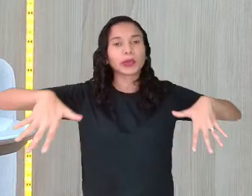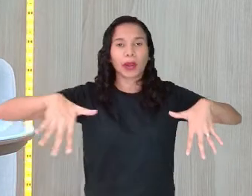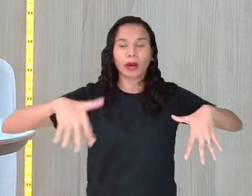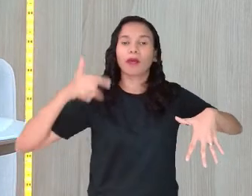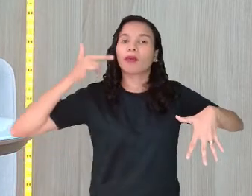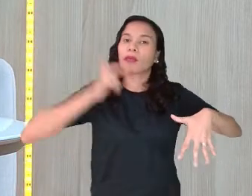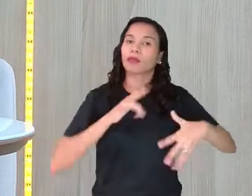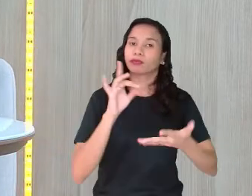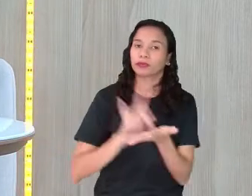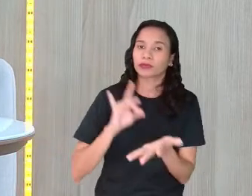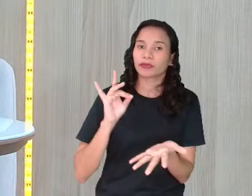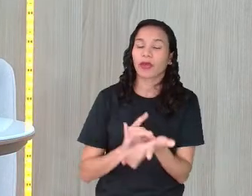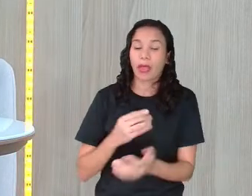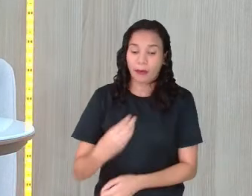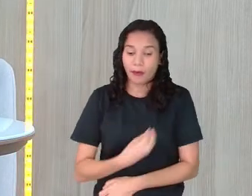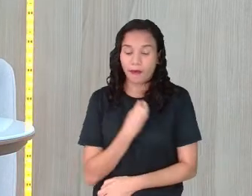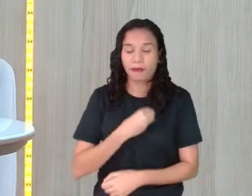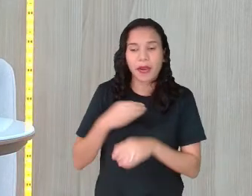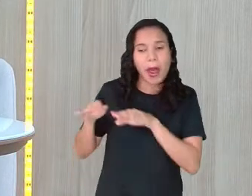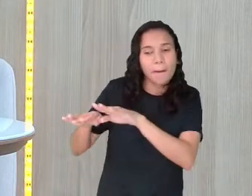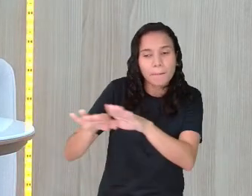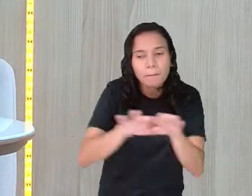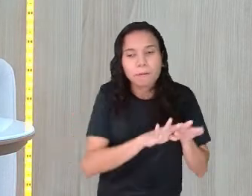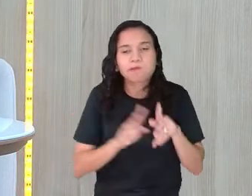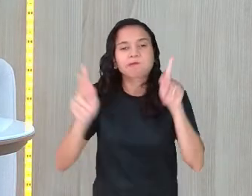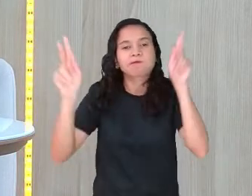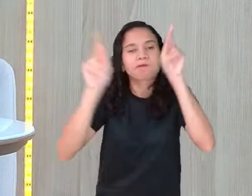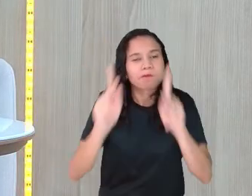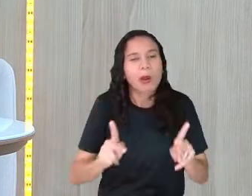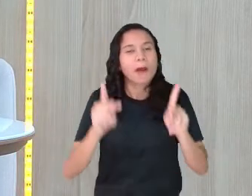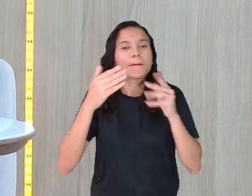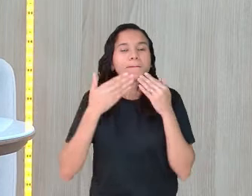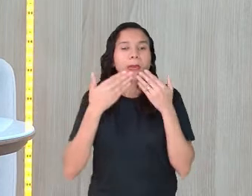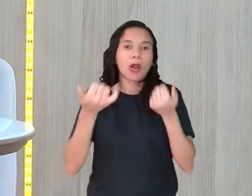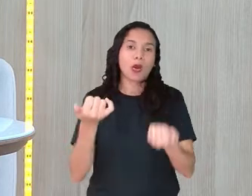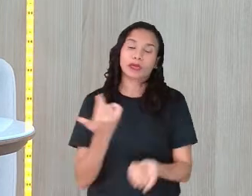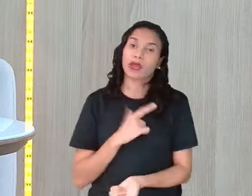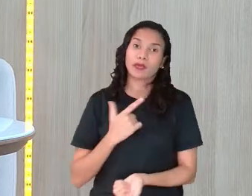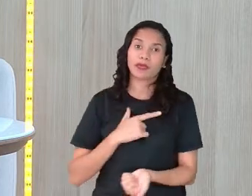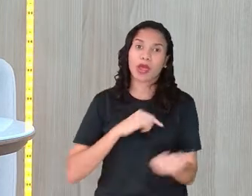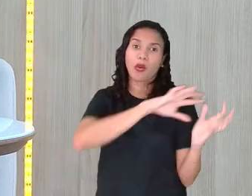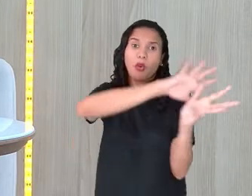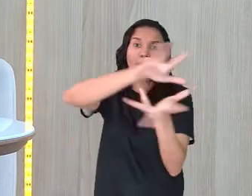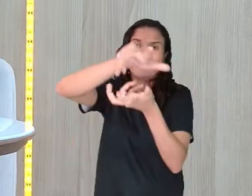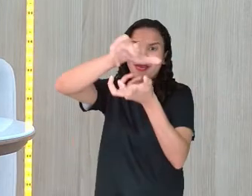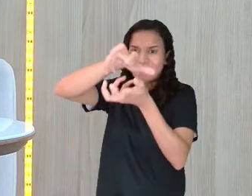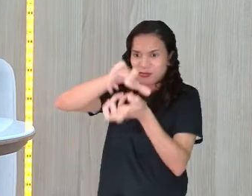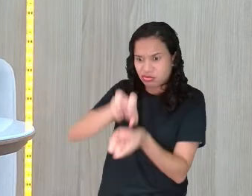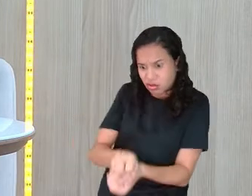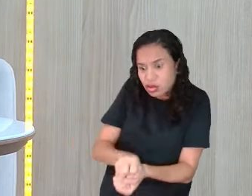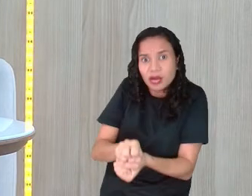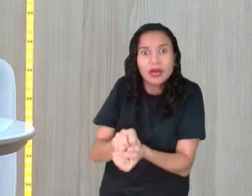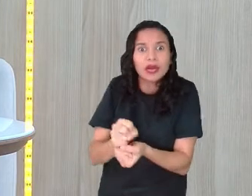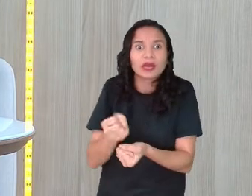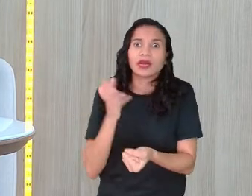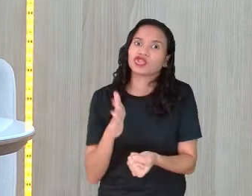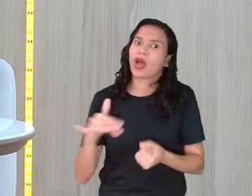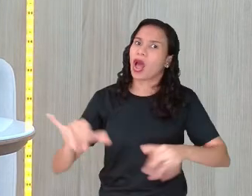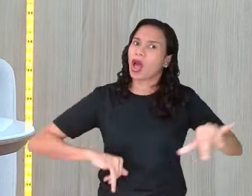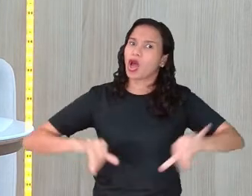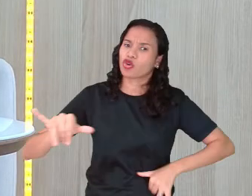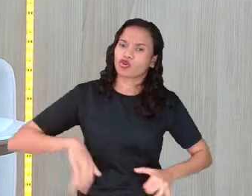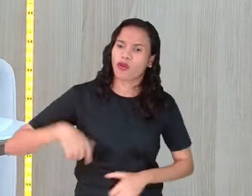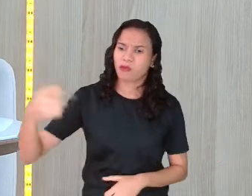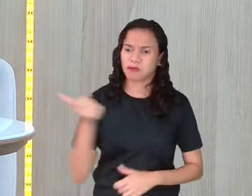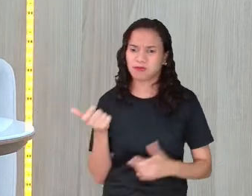para poder viver em harmonia, mais equilibrado, senão a gente vai desgastar o nosso planeta Terra e a gente já está sofrendo, né,